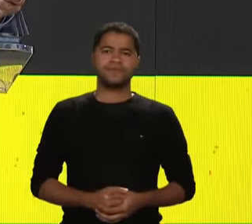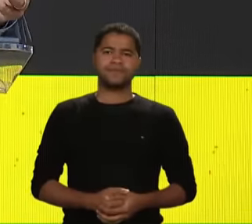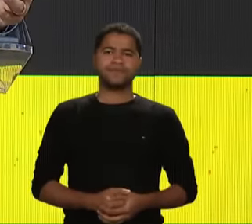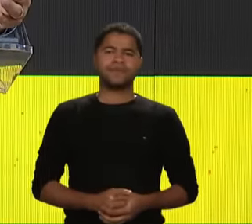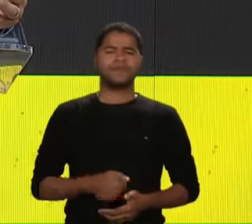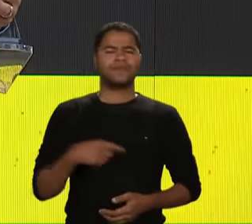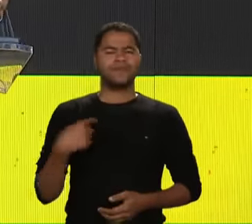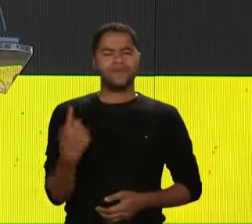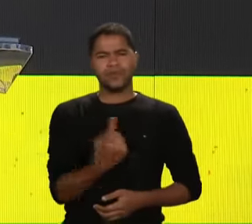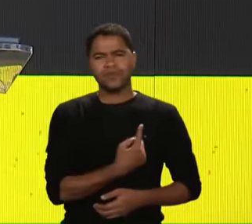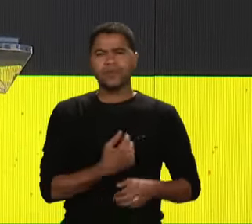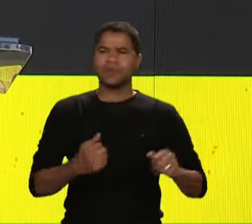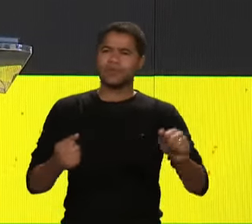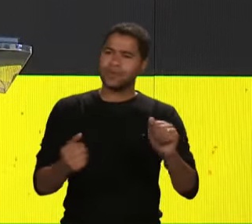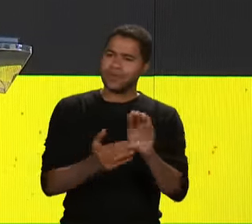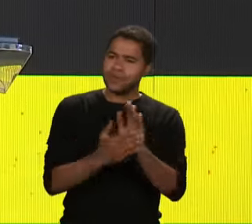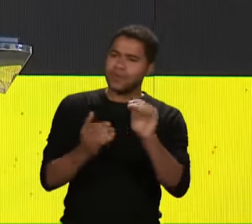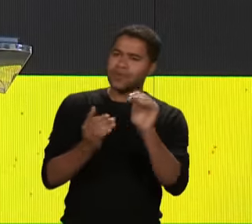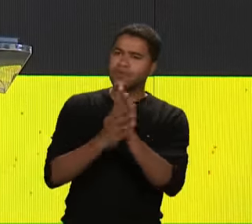Nós louvamos o Senhor.